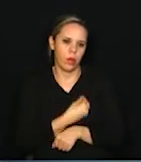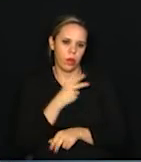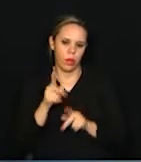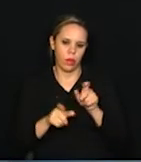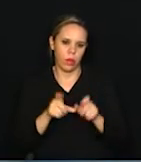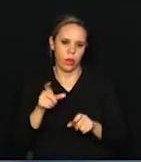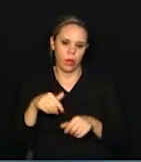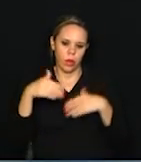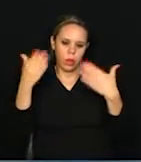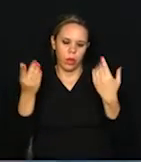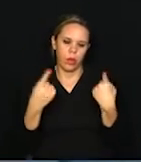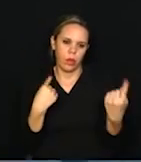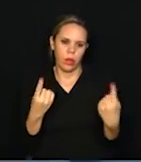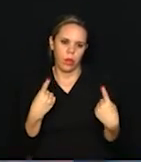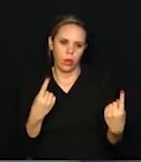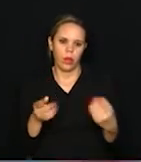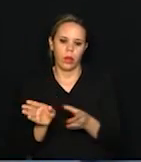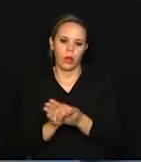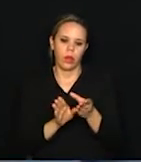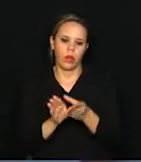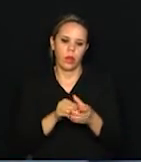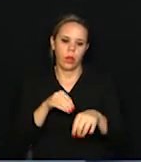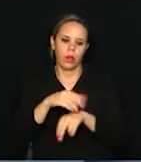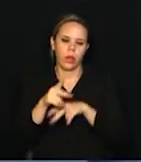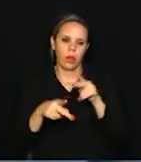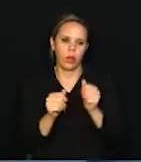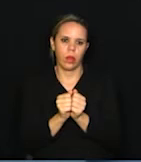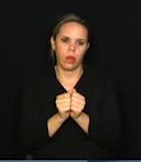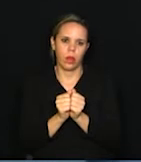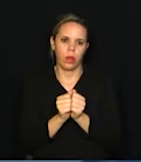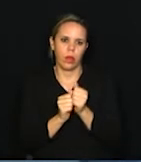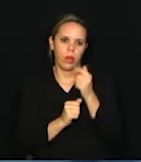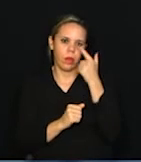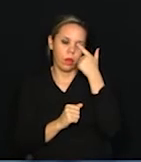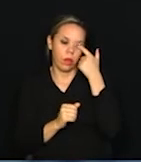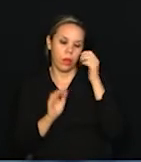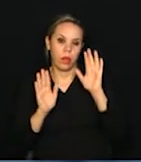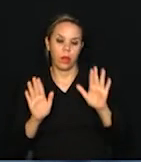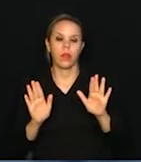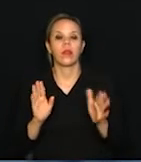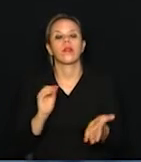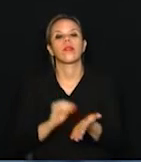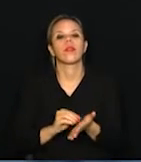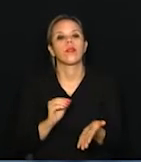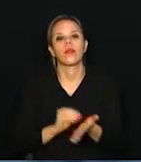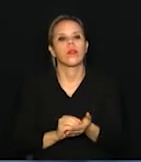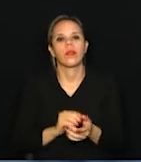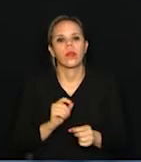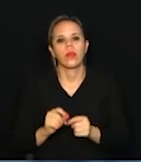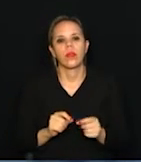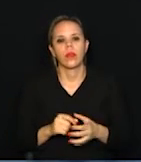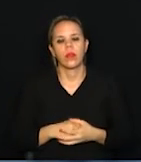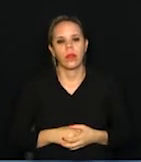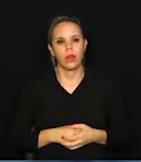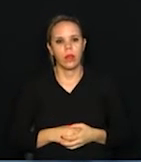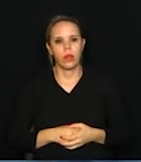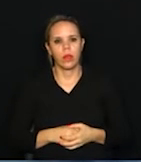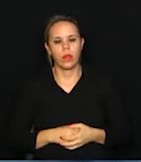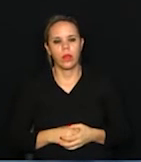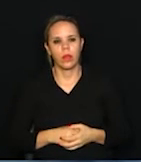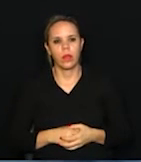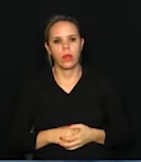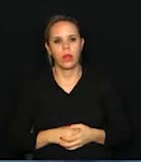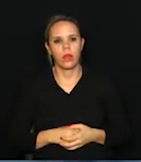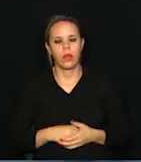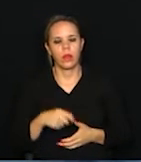que estão na via, oriento as pessoas que estão comigo, não é? Mas faltou isto que